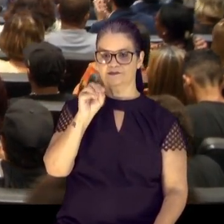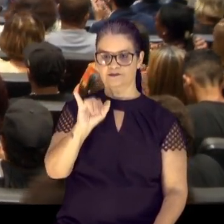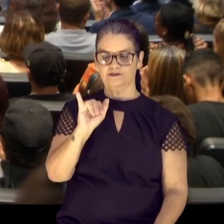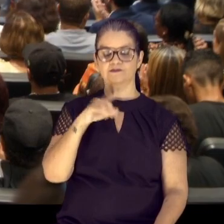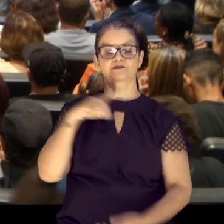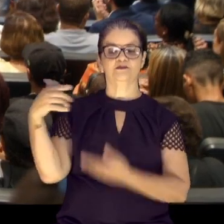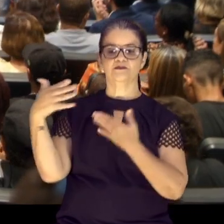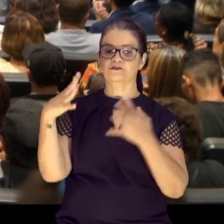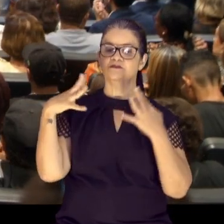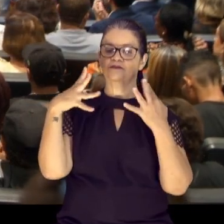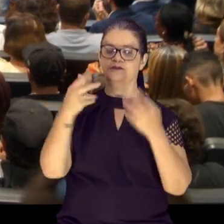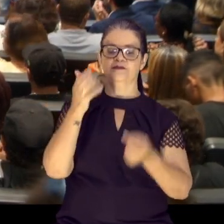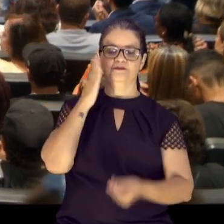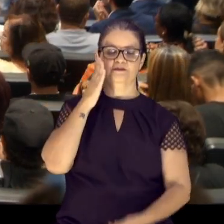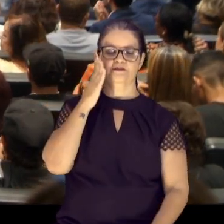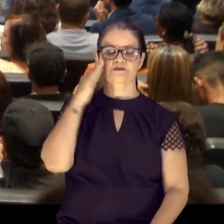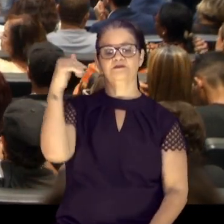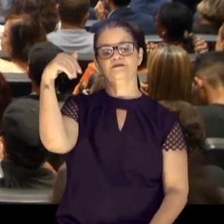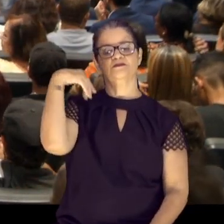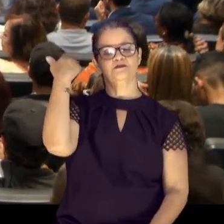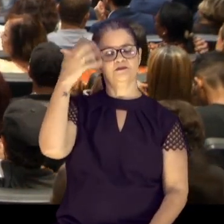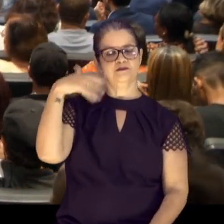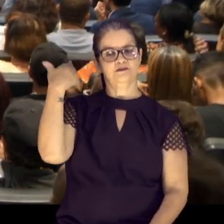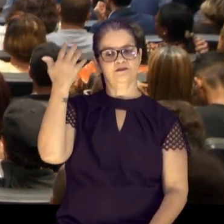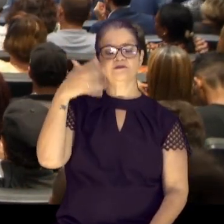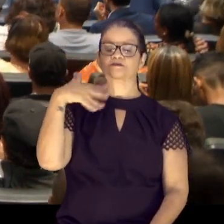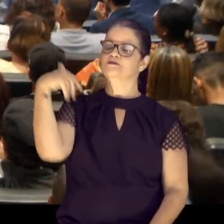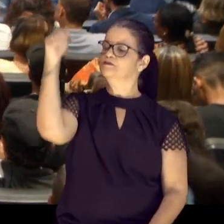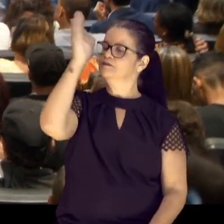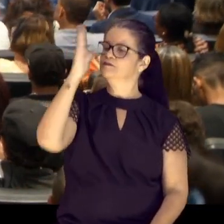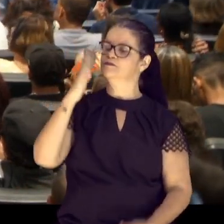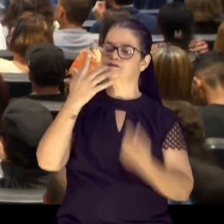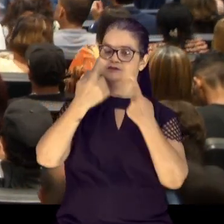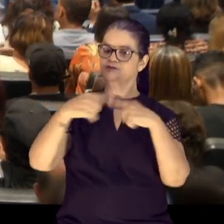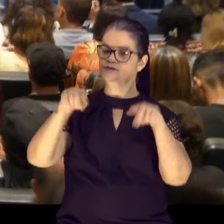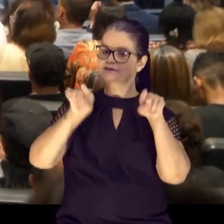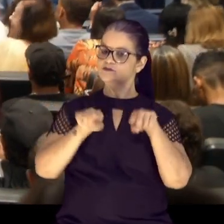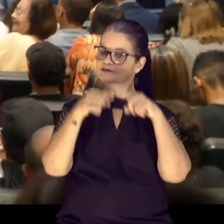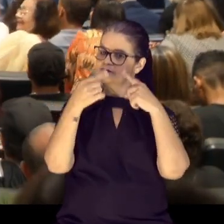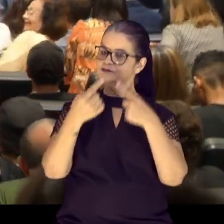Convidamos a todos para ouvirmos a execução do hino nacional brasileiro.